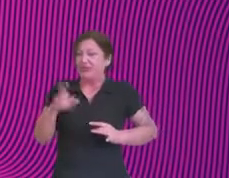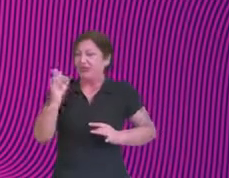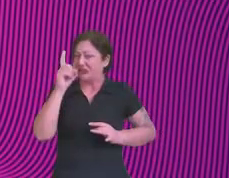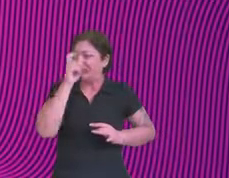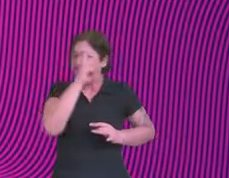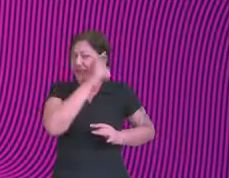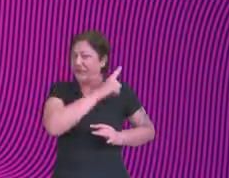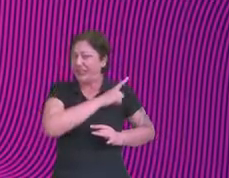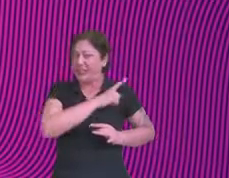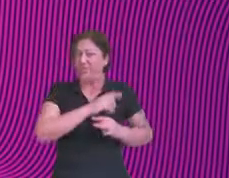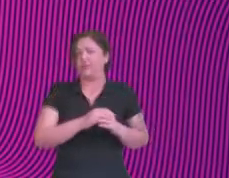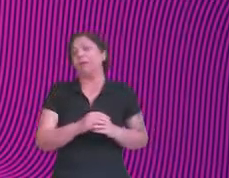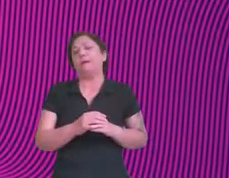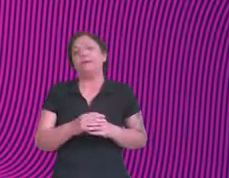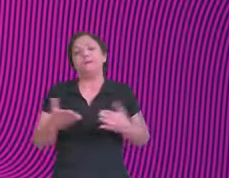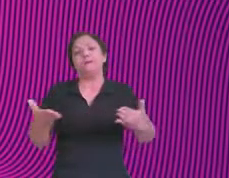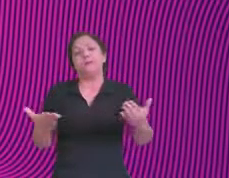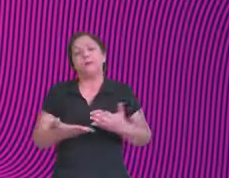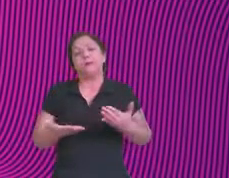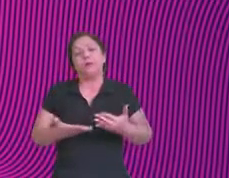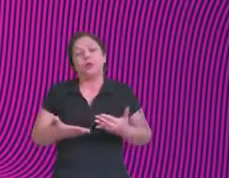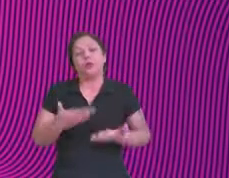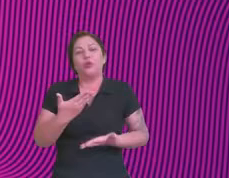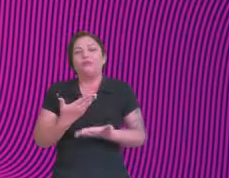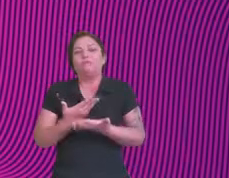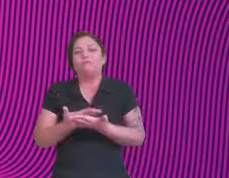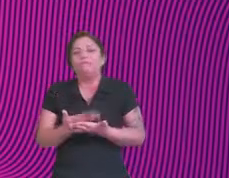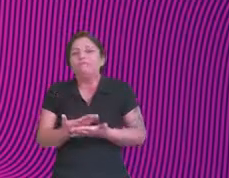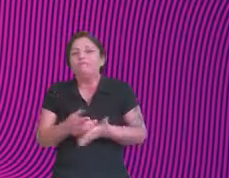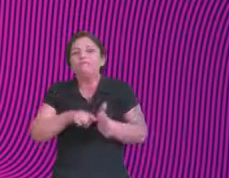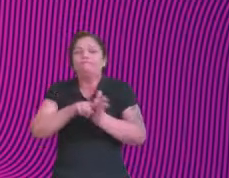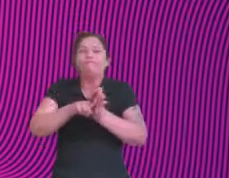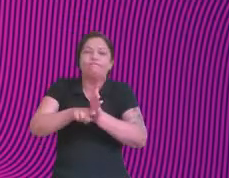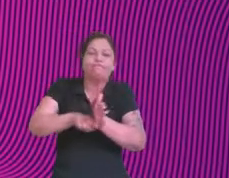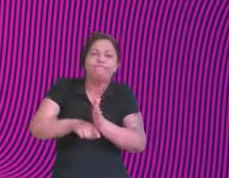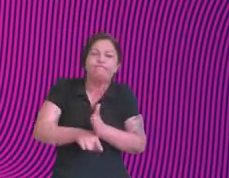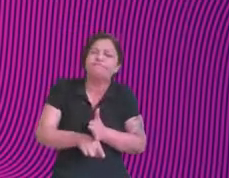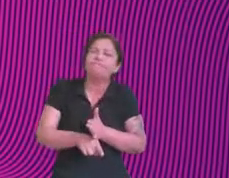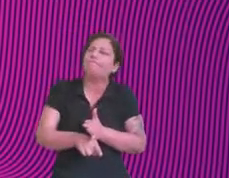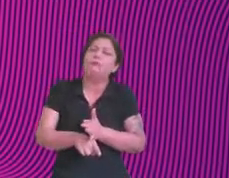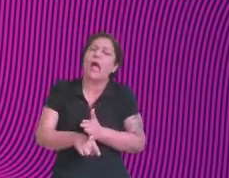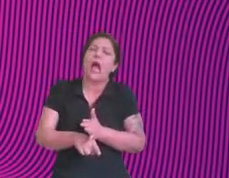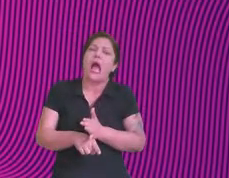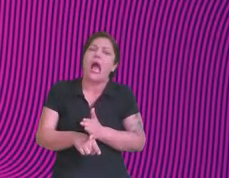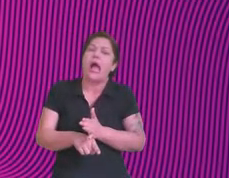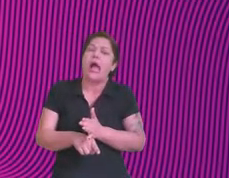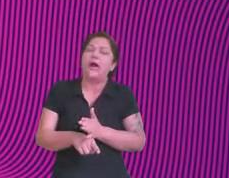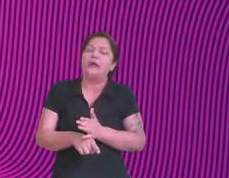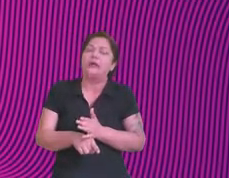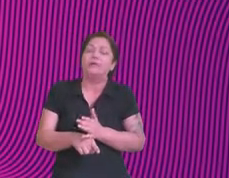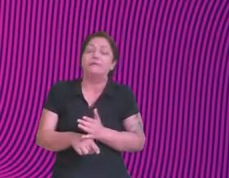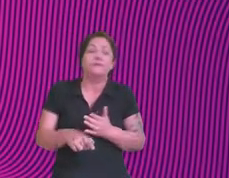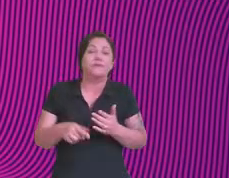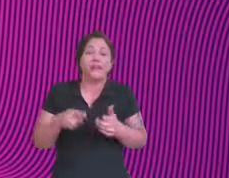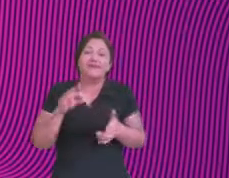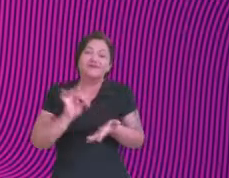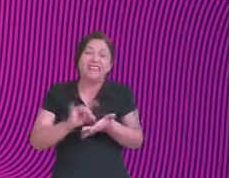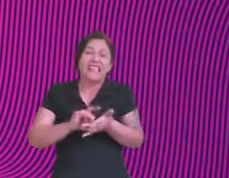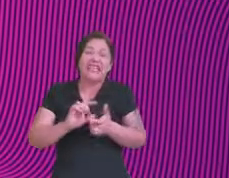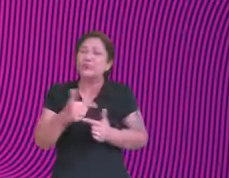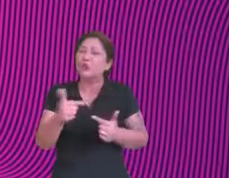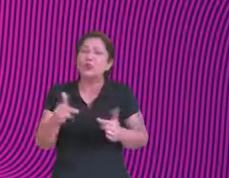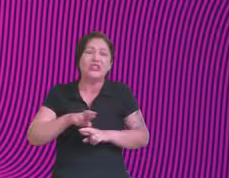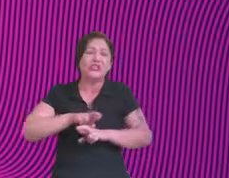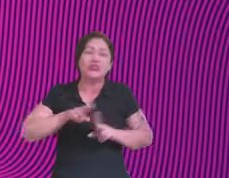as áreas. Mas os estudos não mostram diferença e eu acho que a contaminação do ambiente é menor, o calor, perda